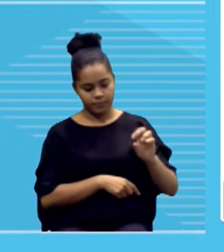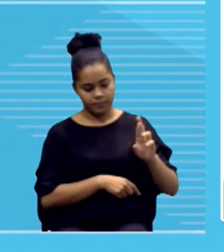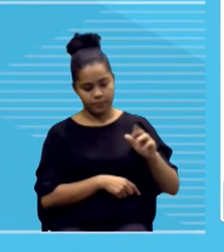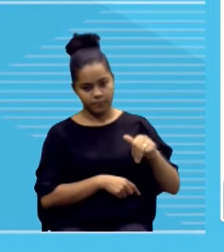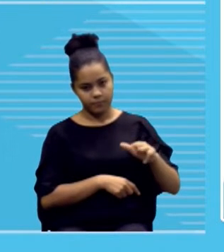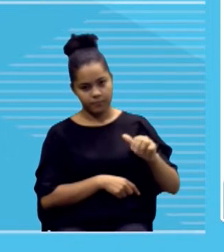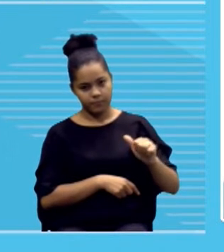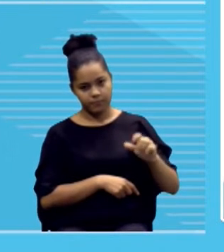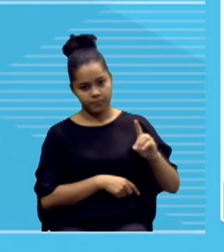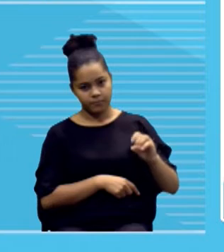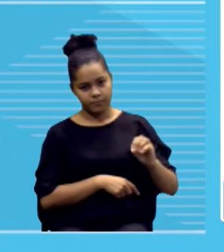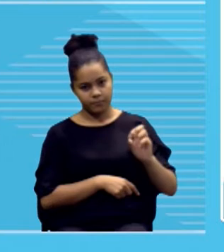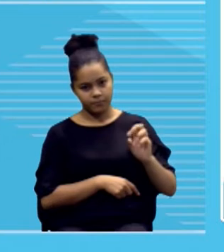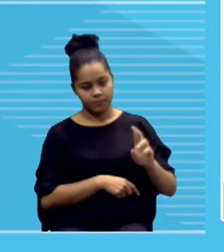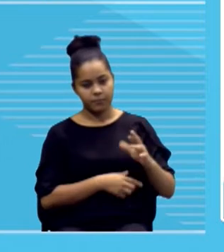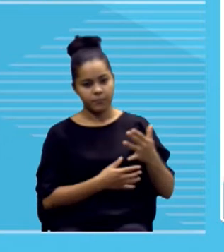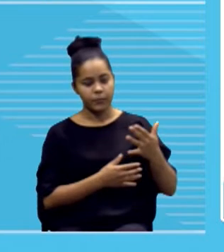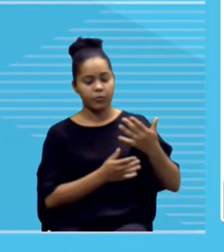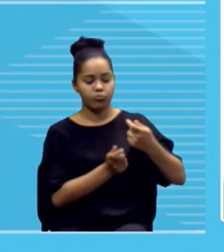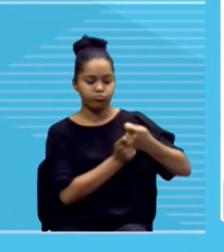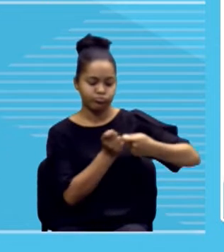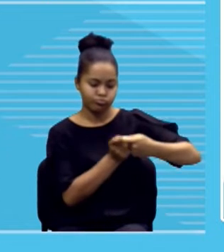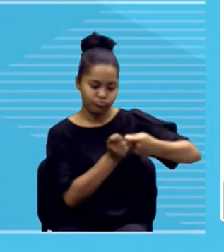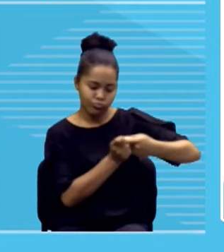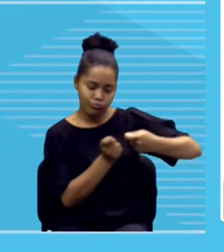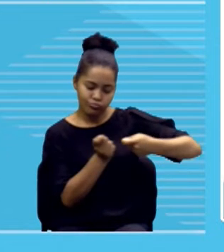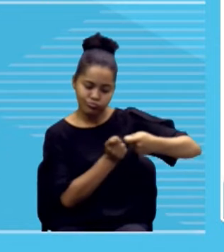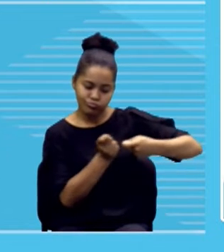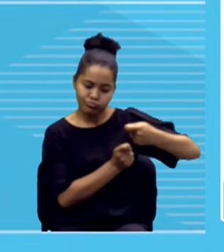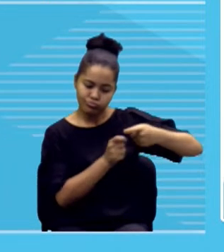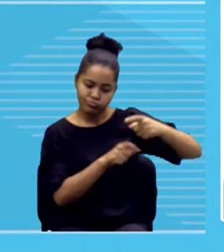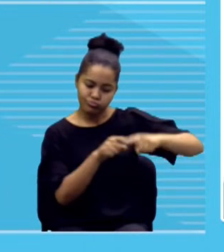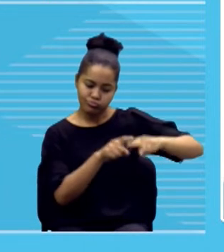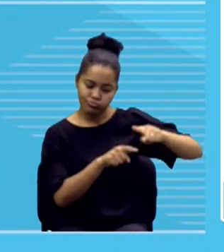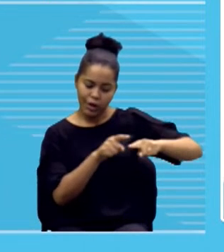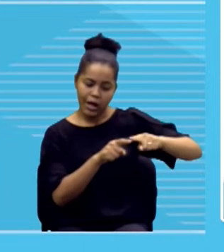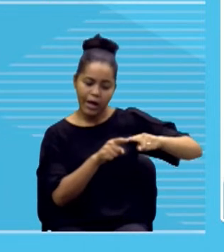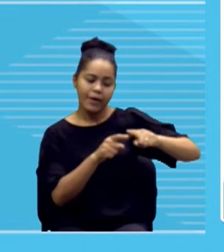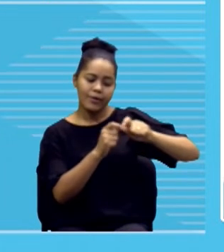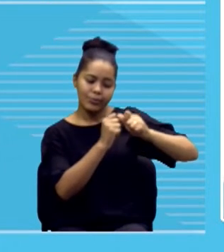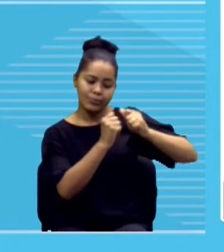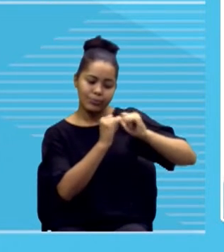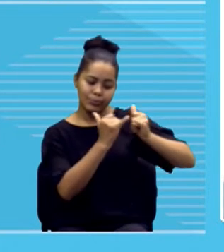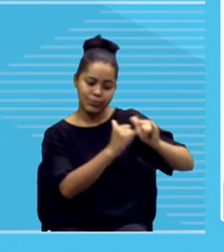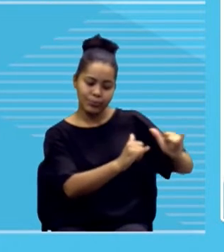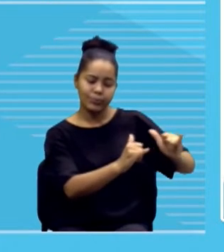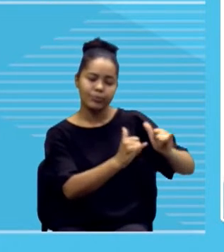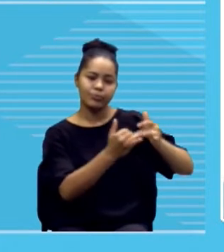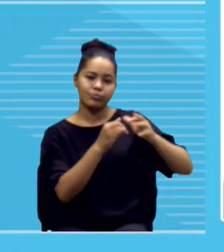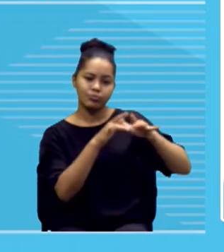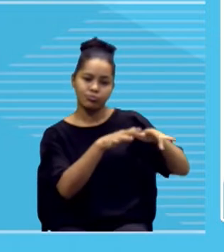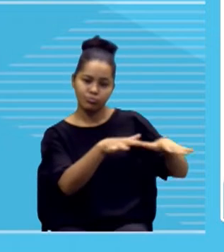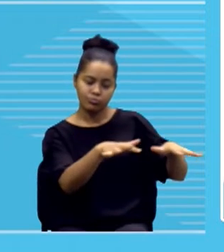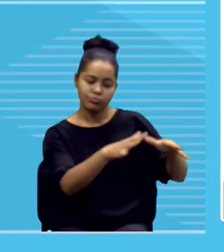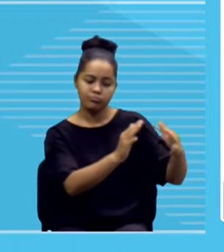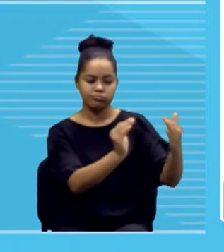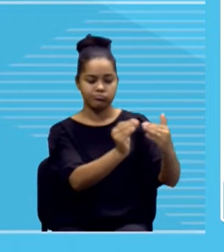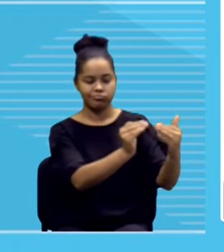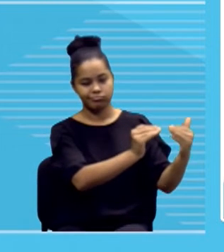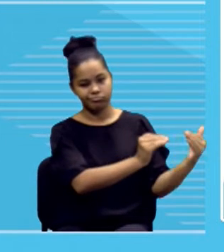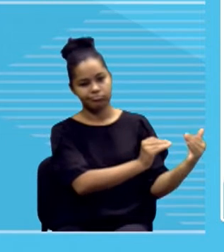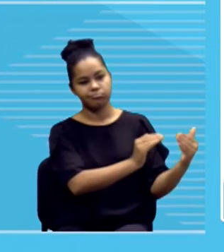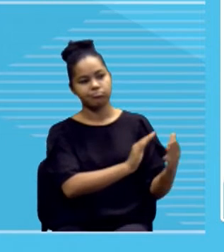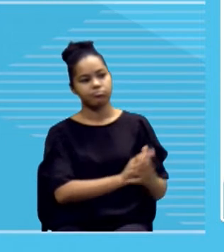aí distribui ele para a corrente elétrica. As placas da usina solar geralmente utilizam um dispositivo chamado de tracker, tá bom?